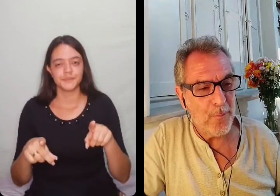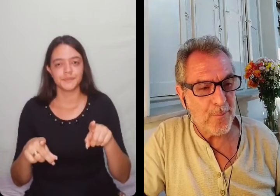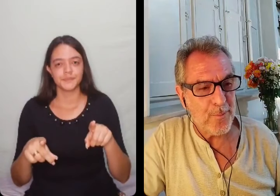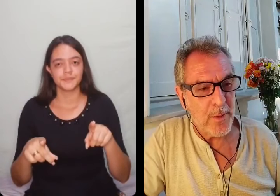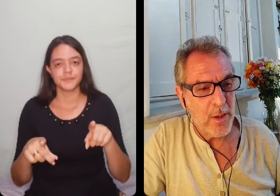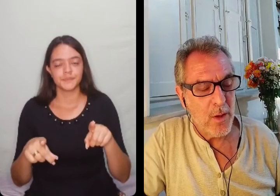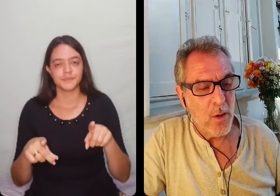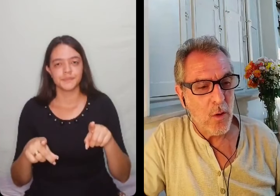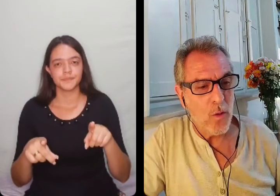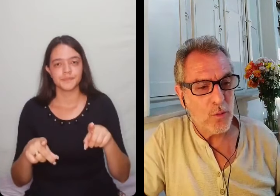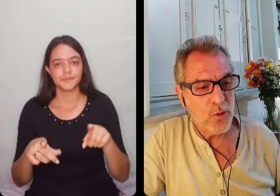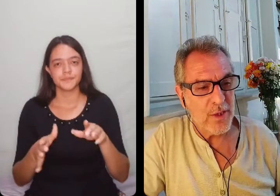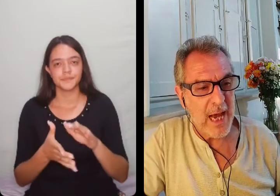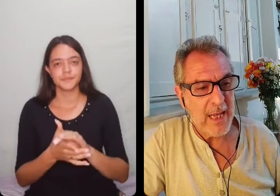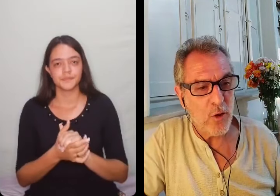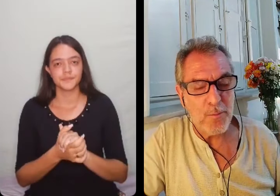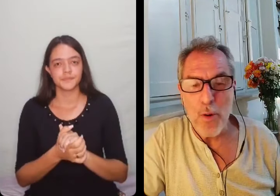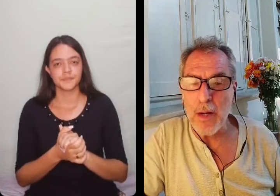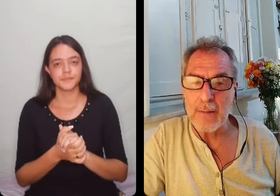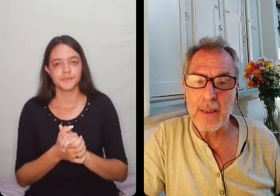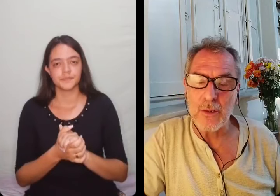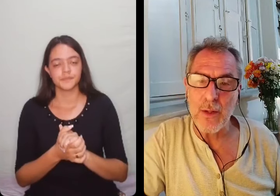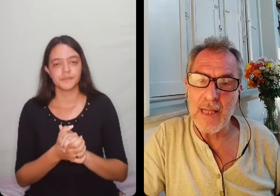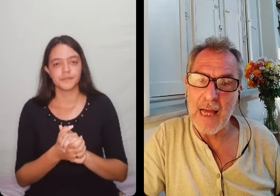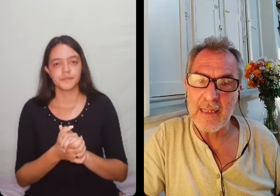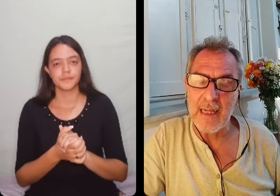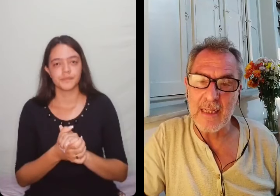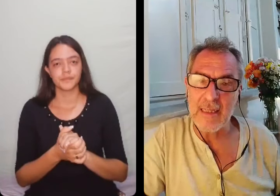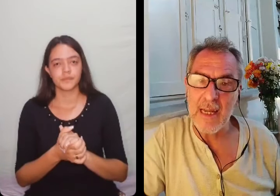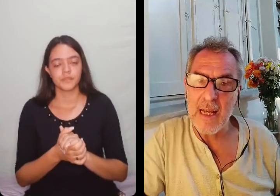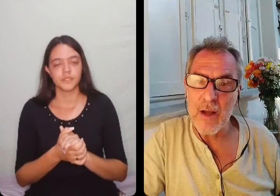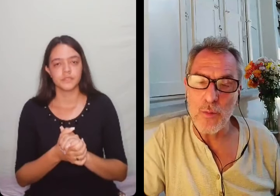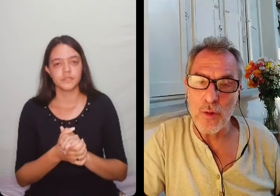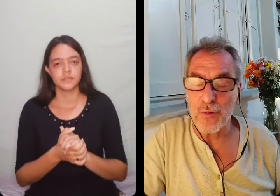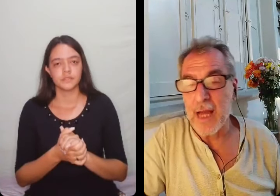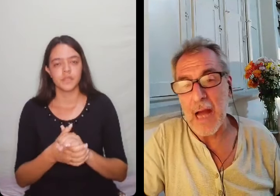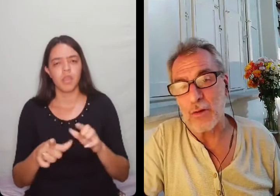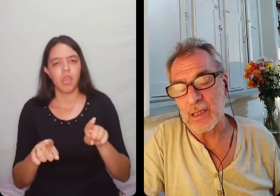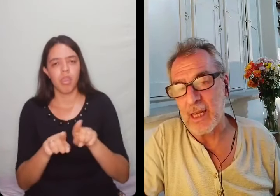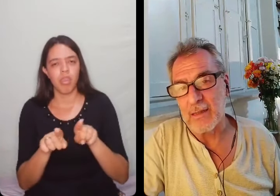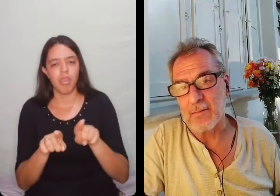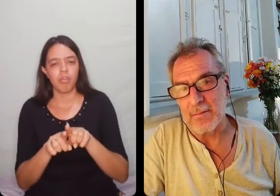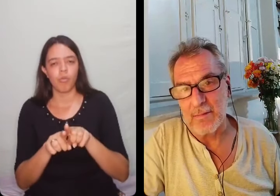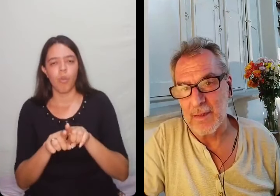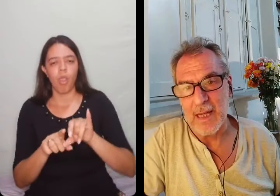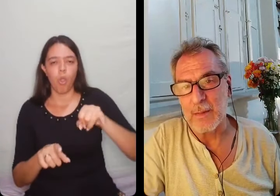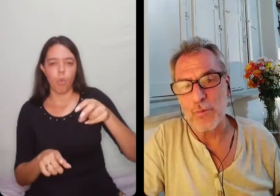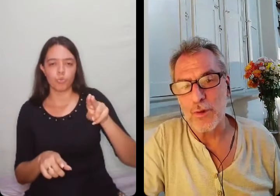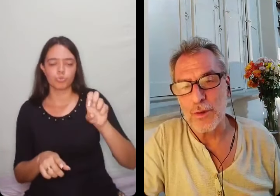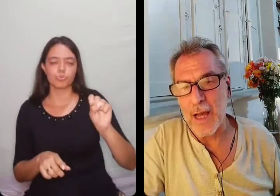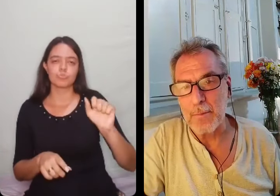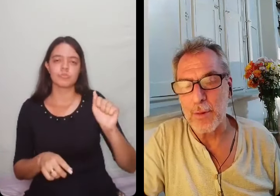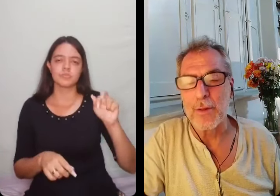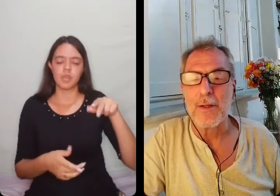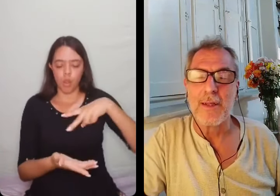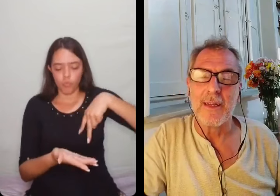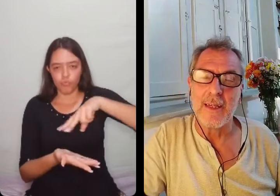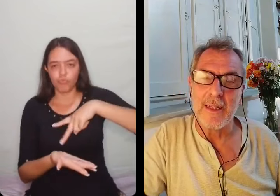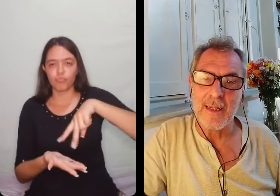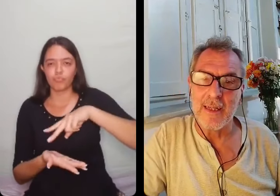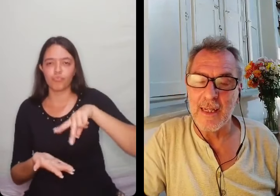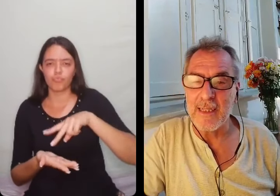É como... Como Jussara incorpora na sua dança essa trilha, como o diálogo que tem já há muito tempo.